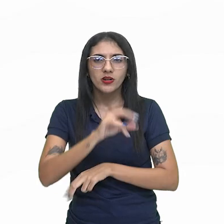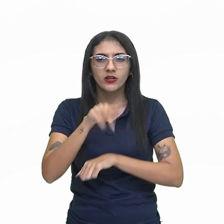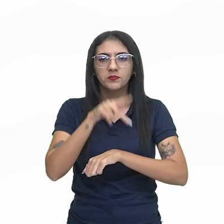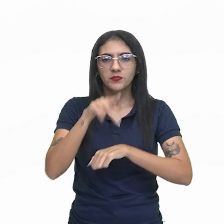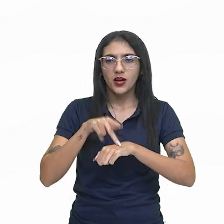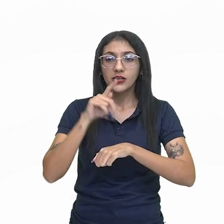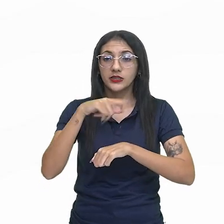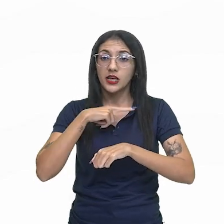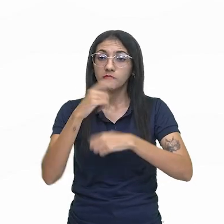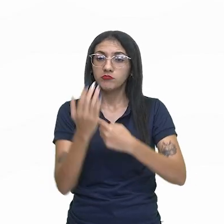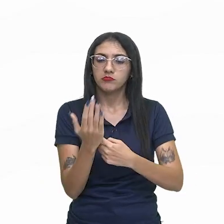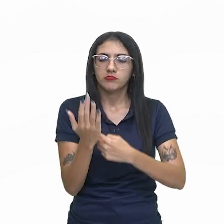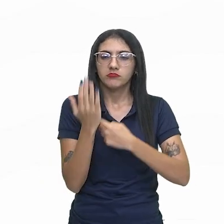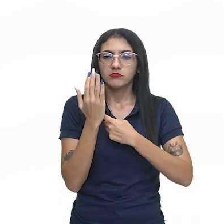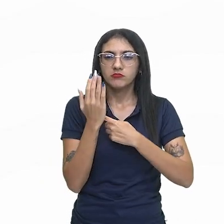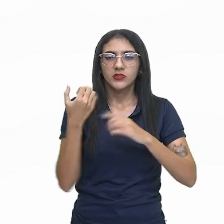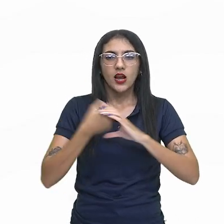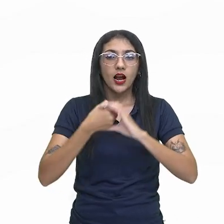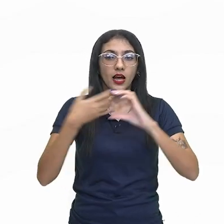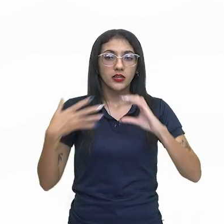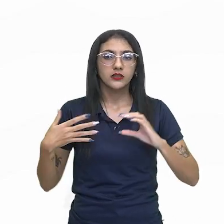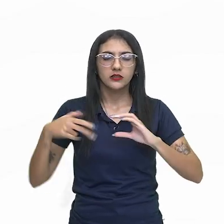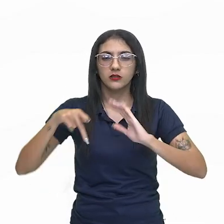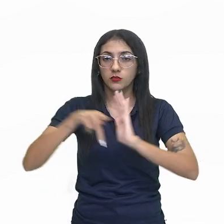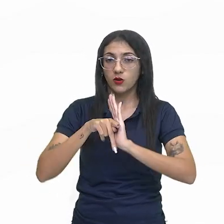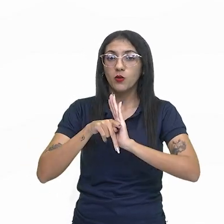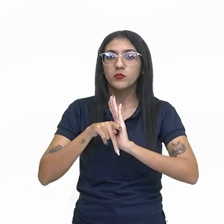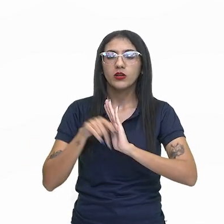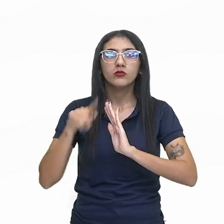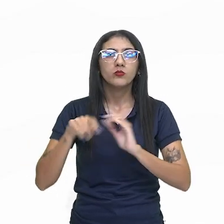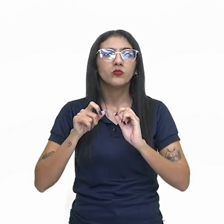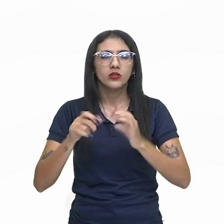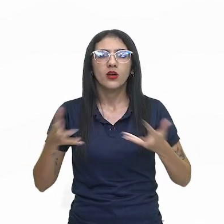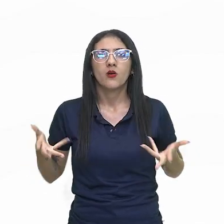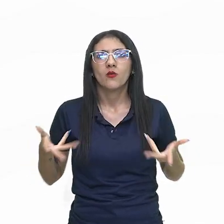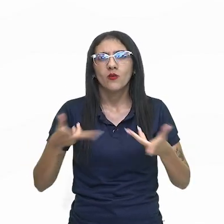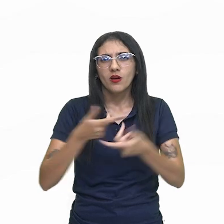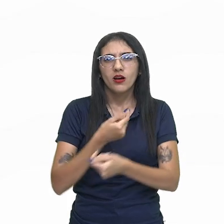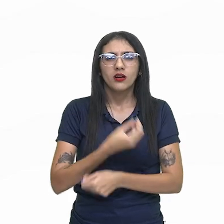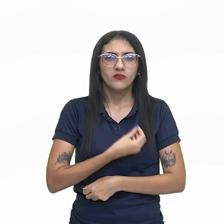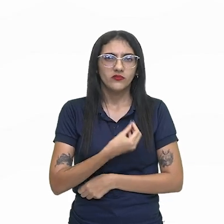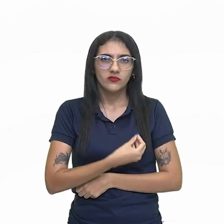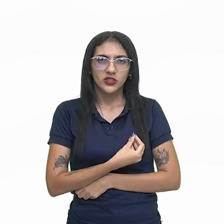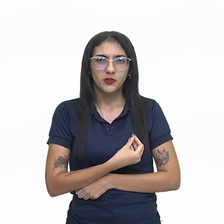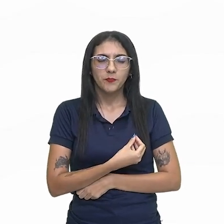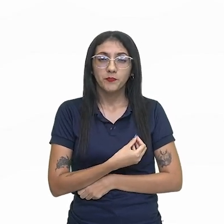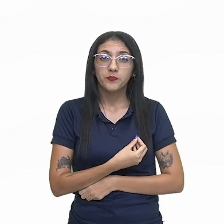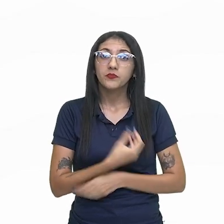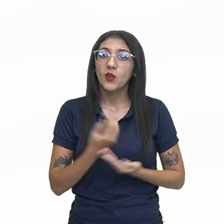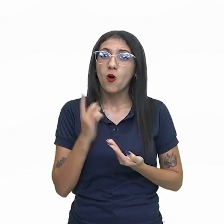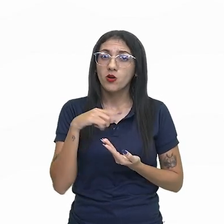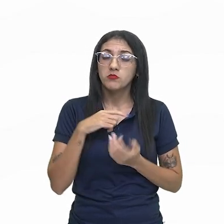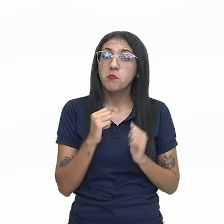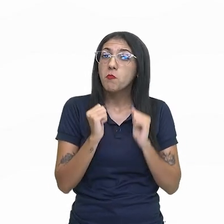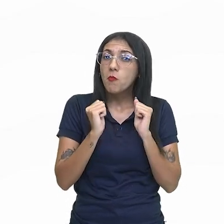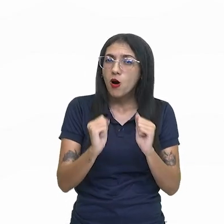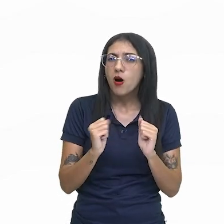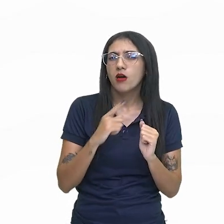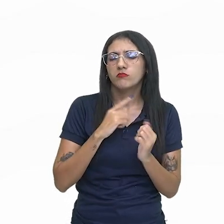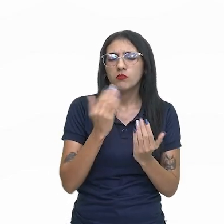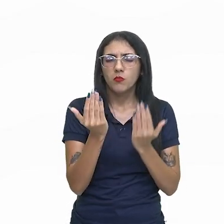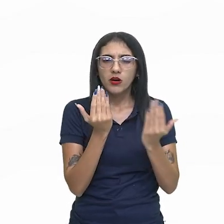onde ele traz ali características da qualidade de vida desses países, e isso pode ser comparado. Né?